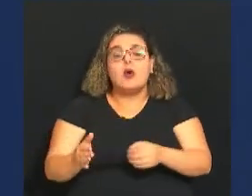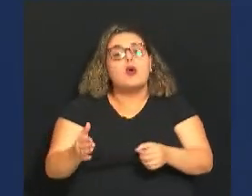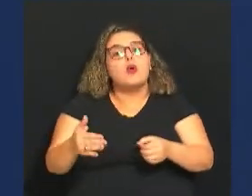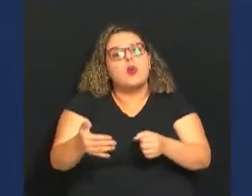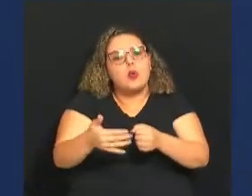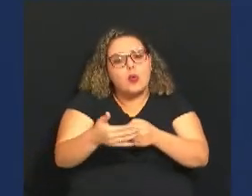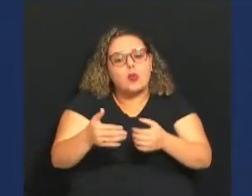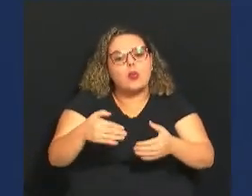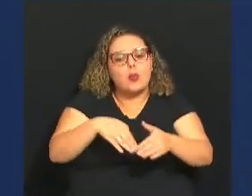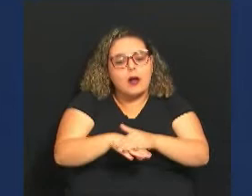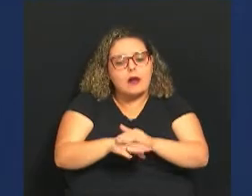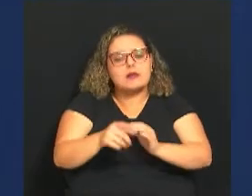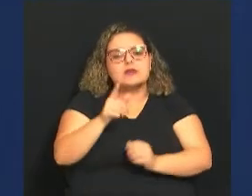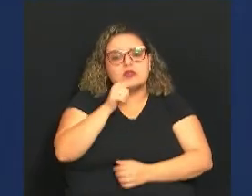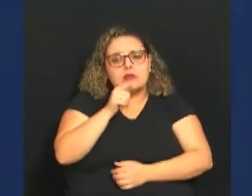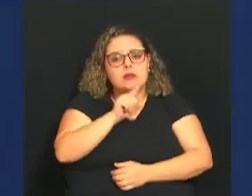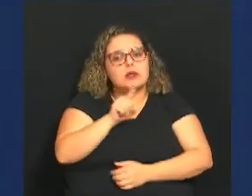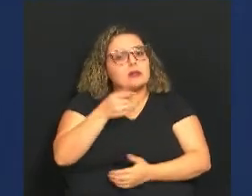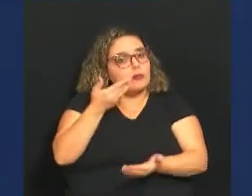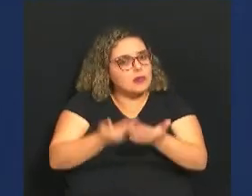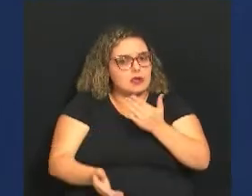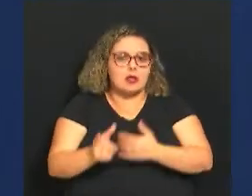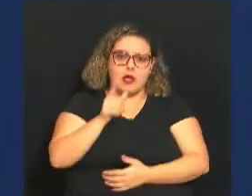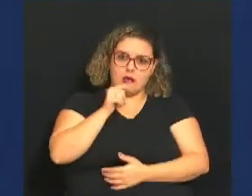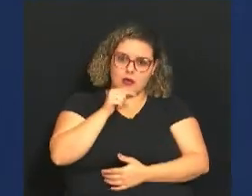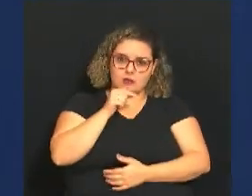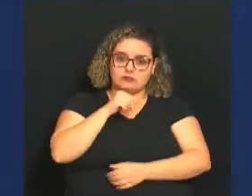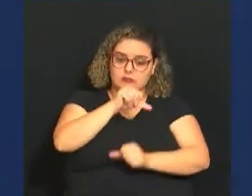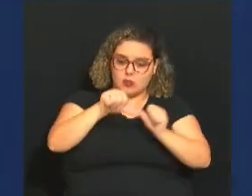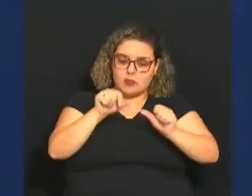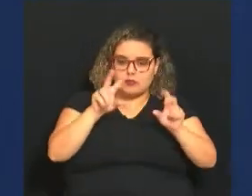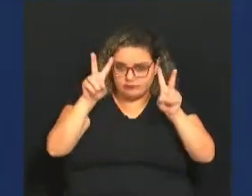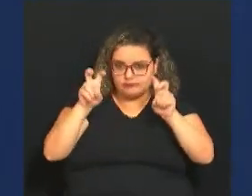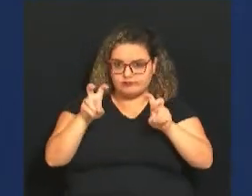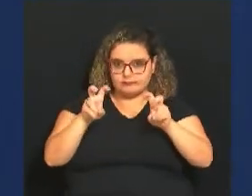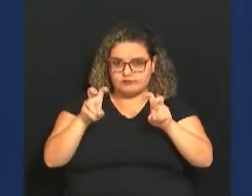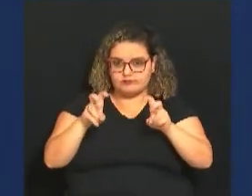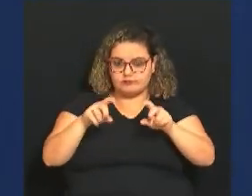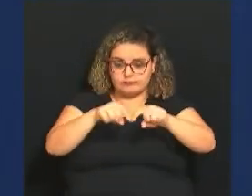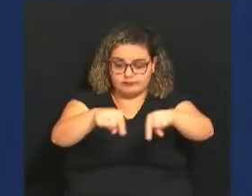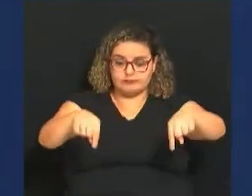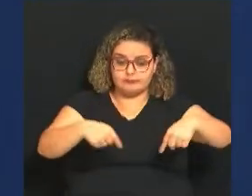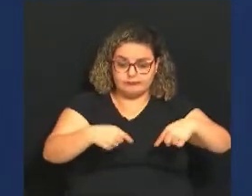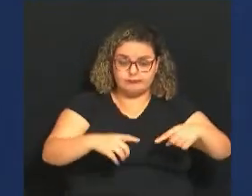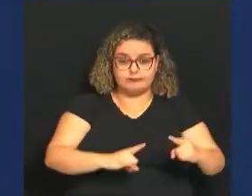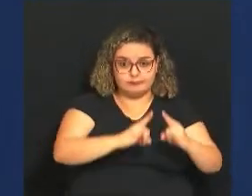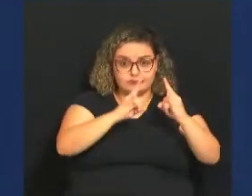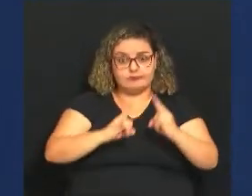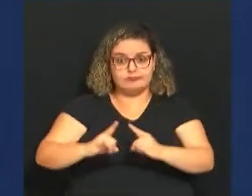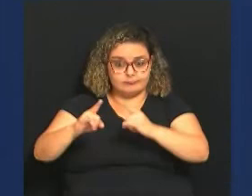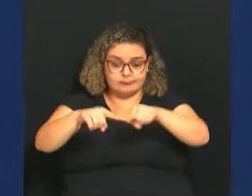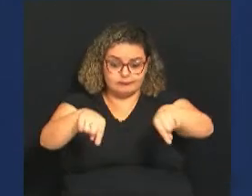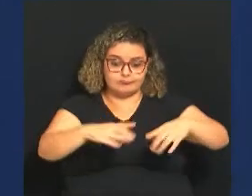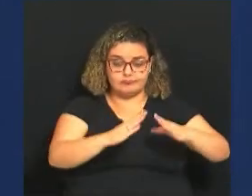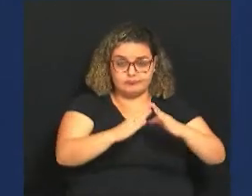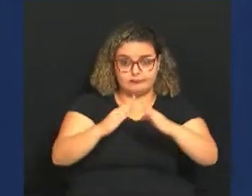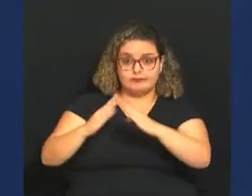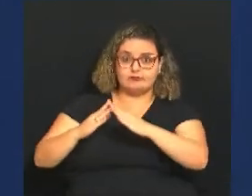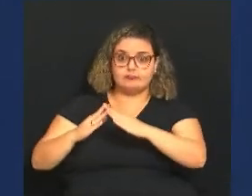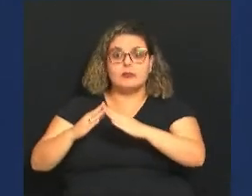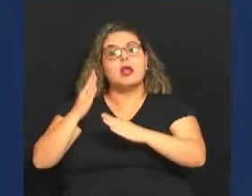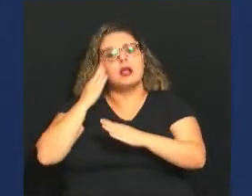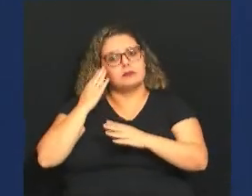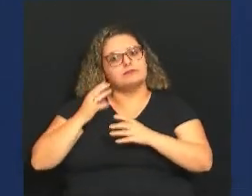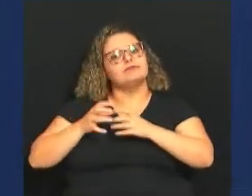para não ficar sem água. Mudar de assunto para falar agora de condomínio, porque quem vive em condomínio sabe que a convivência em grupo